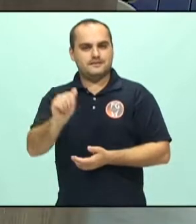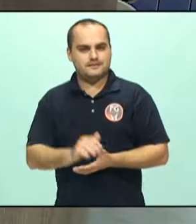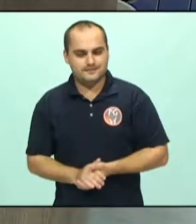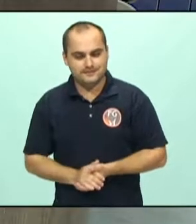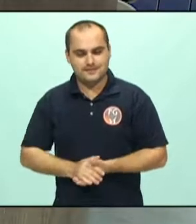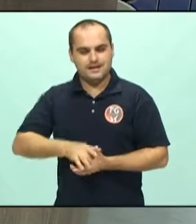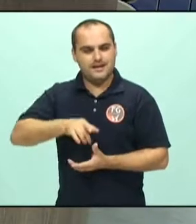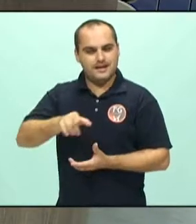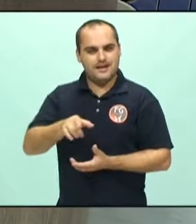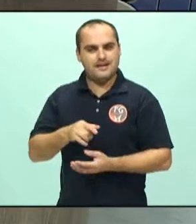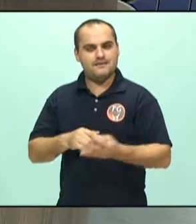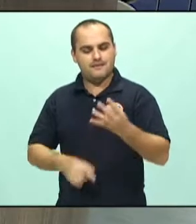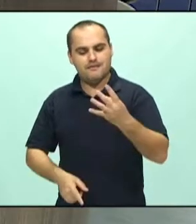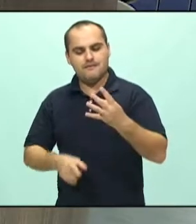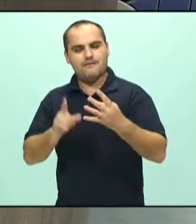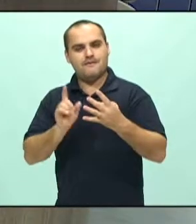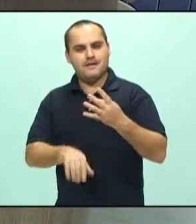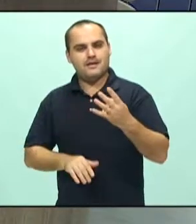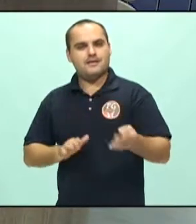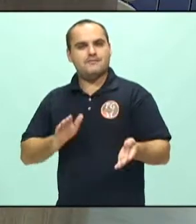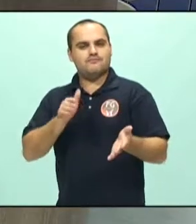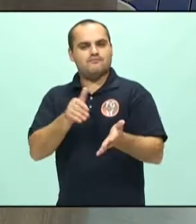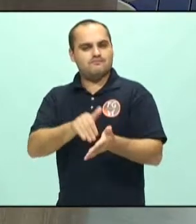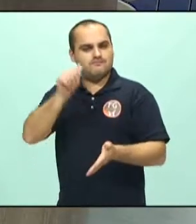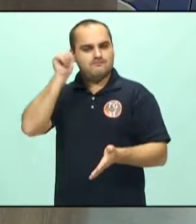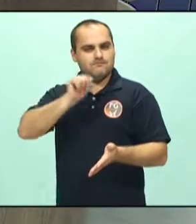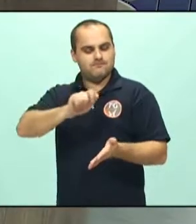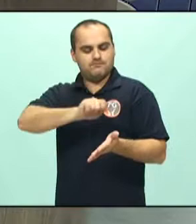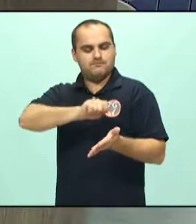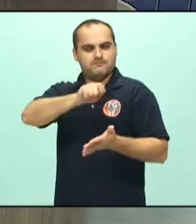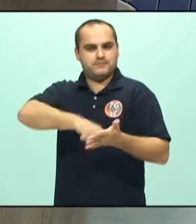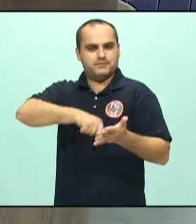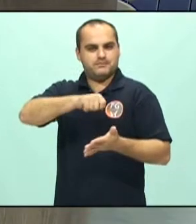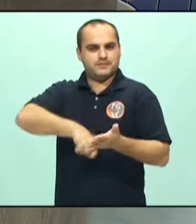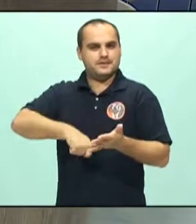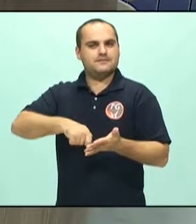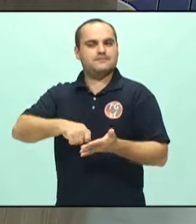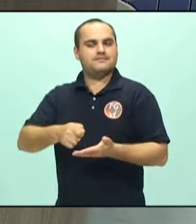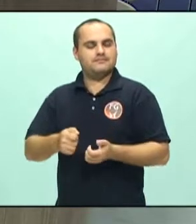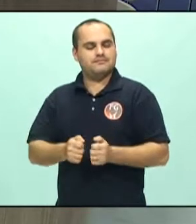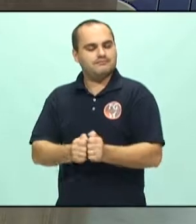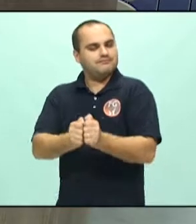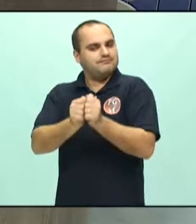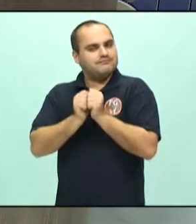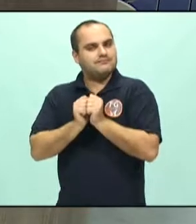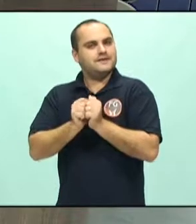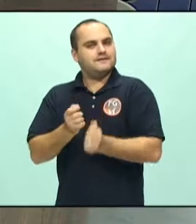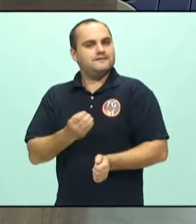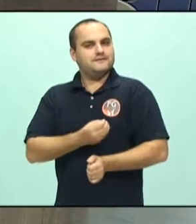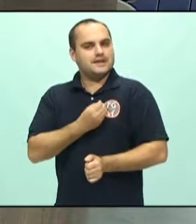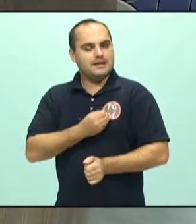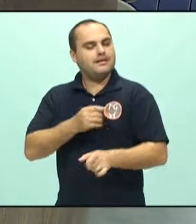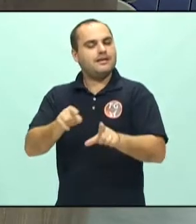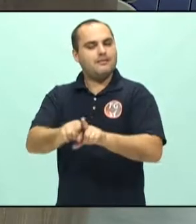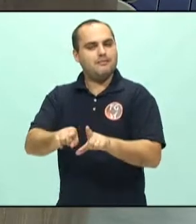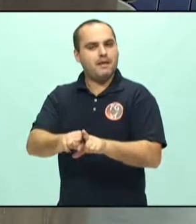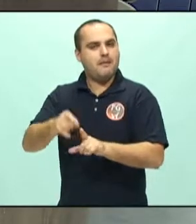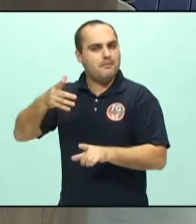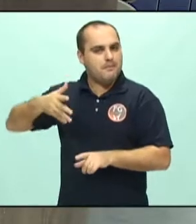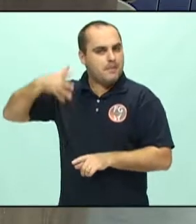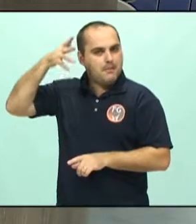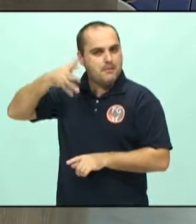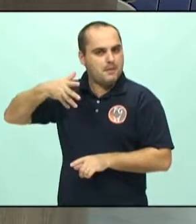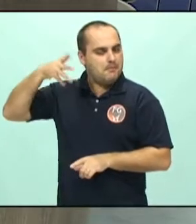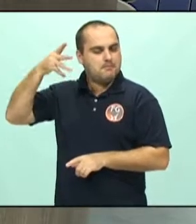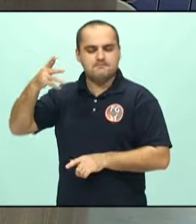nossa 4ª e última escritora a nos agraciar com a presença e palestra, e foi assim